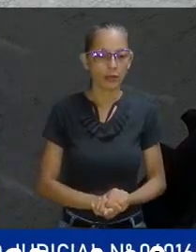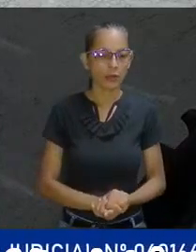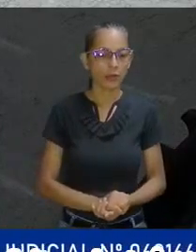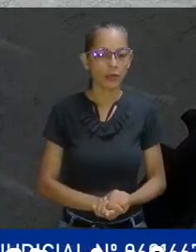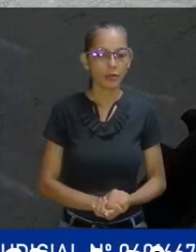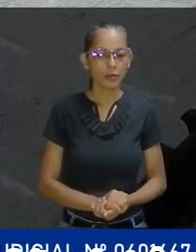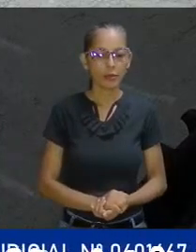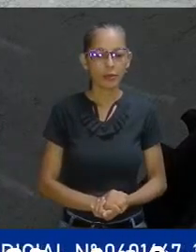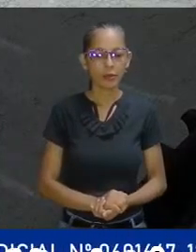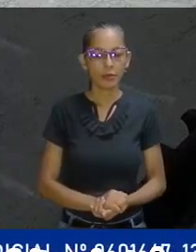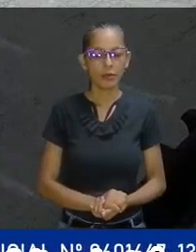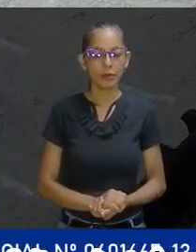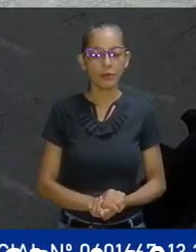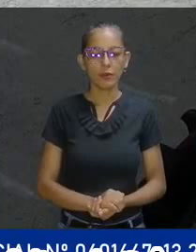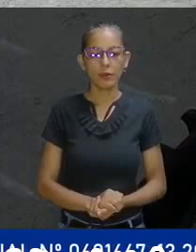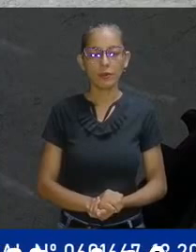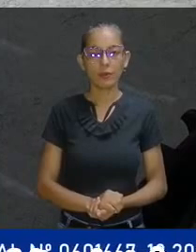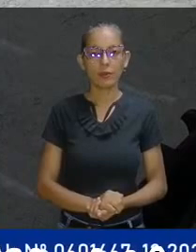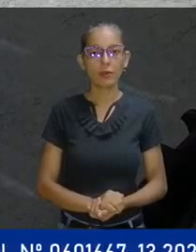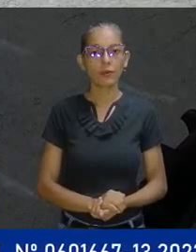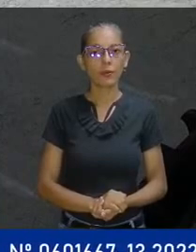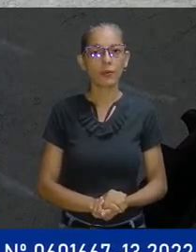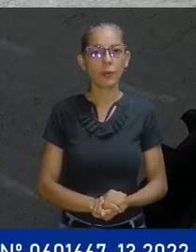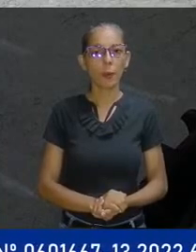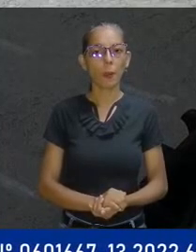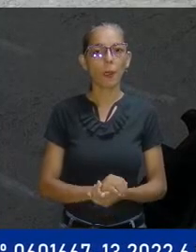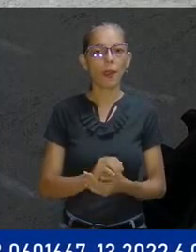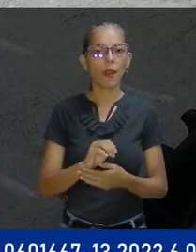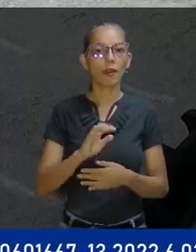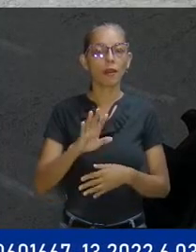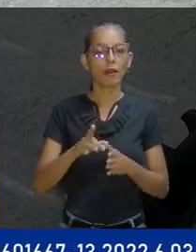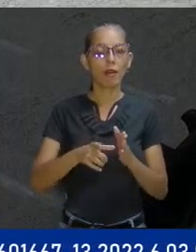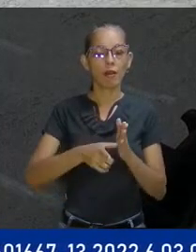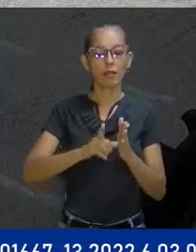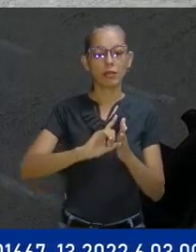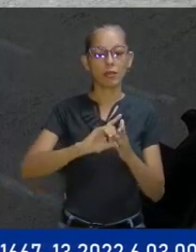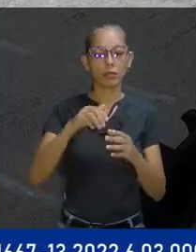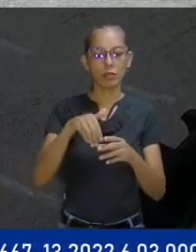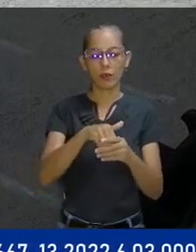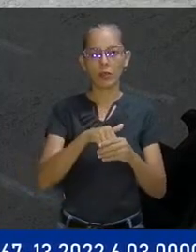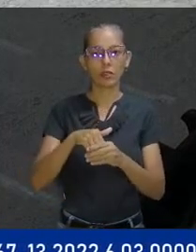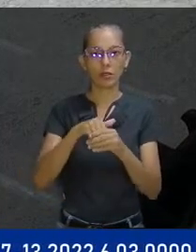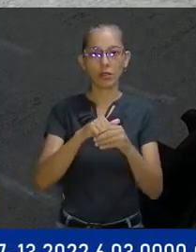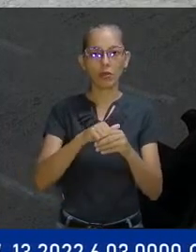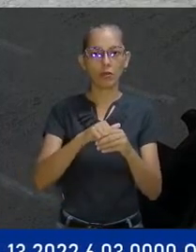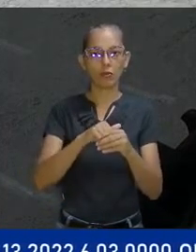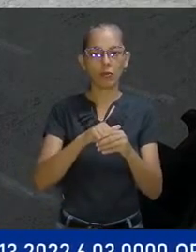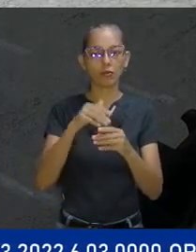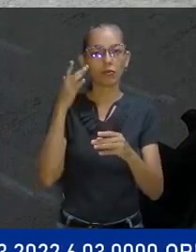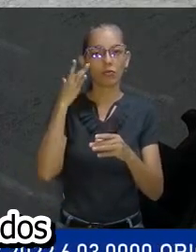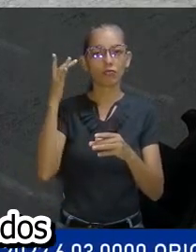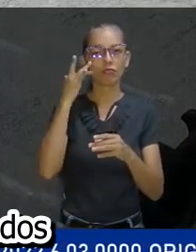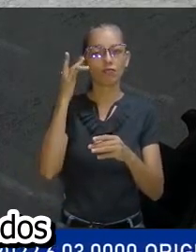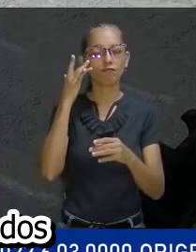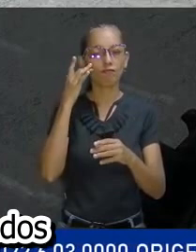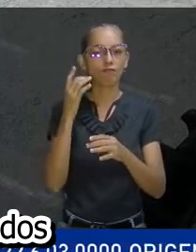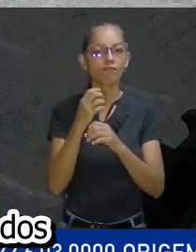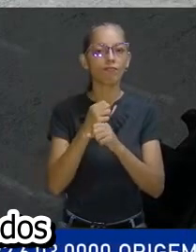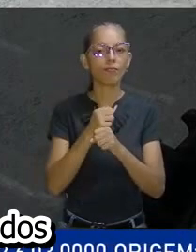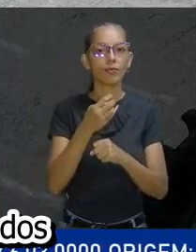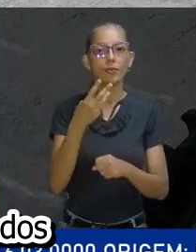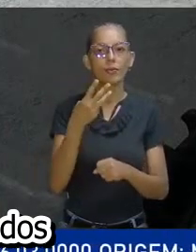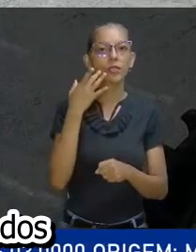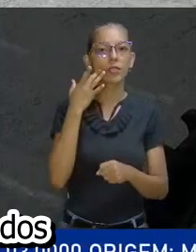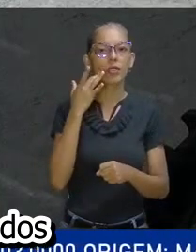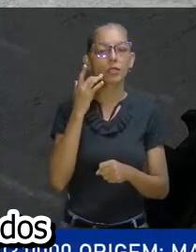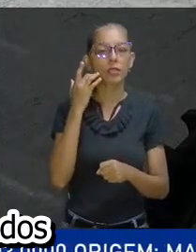e, finalmente, que os fatos ocorreram faltando 3 dias para a realização do primeiro turno das eleições. E, ao final,